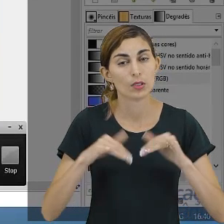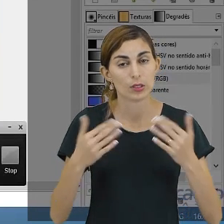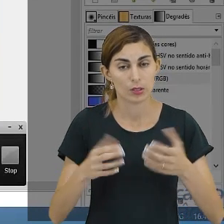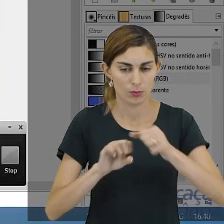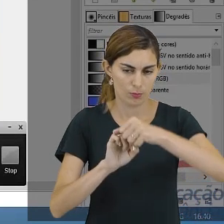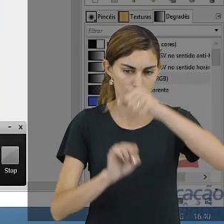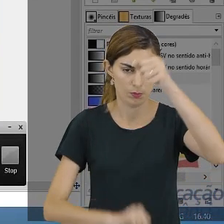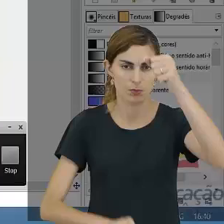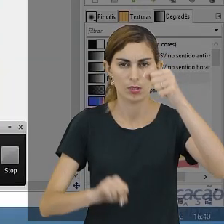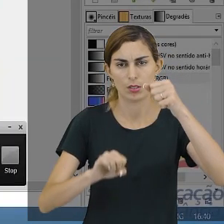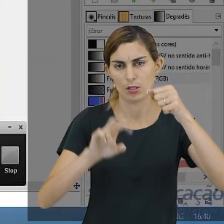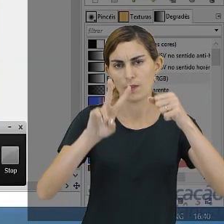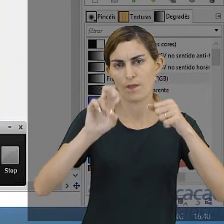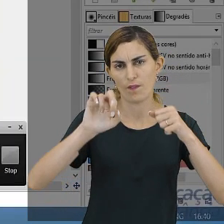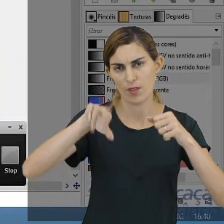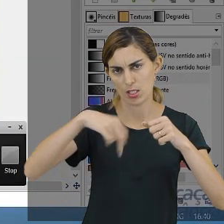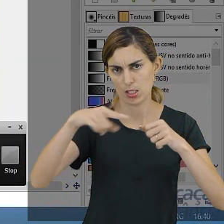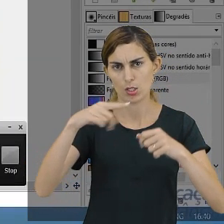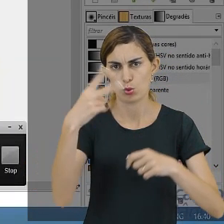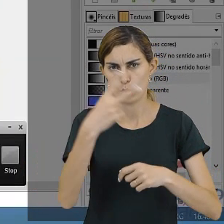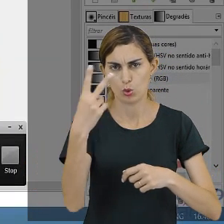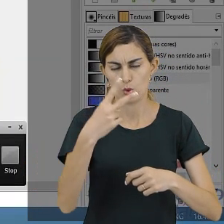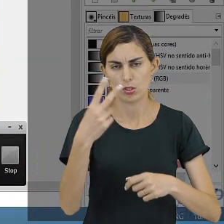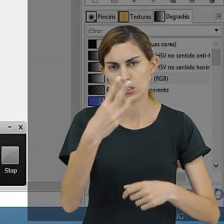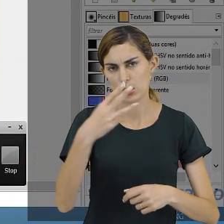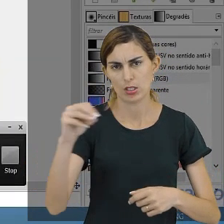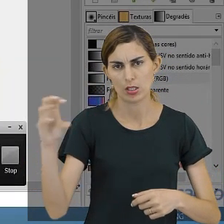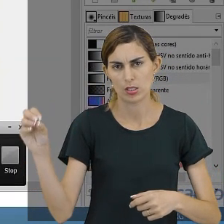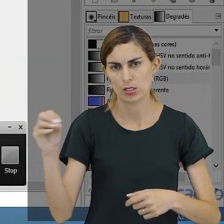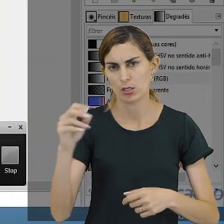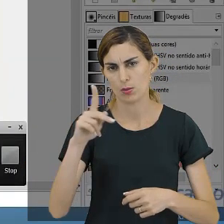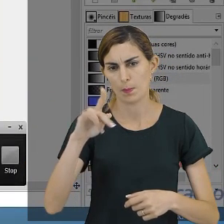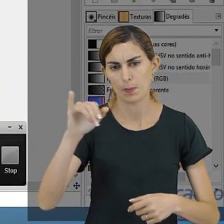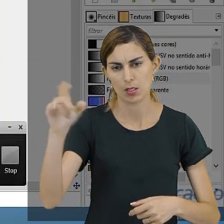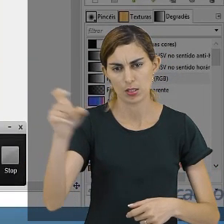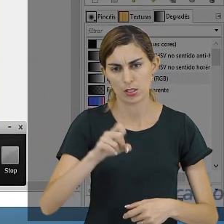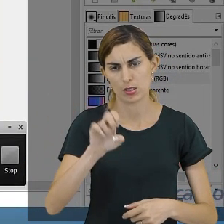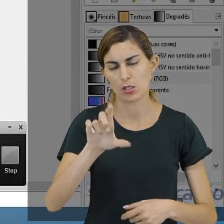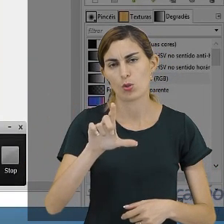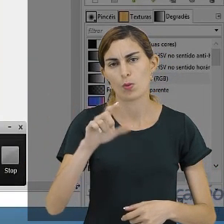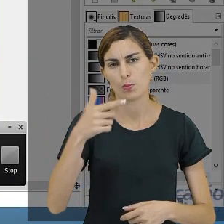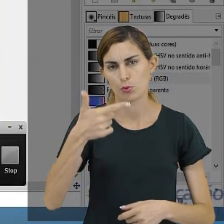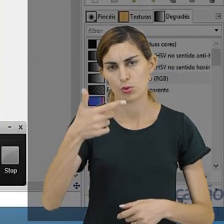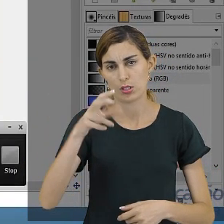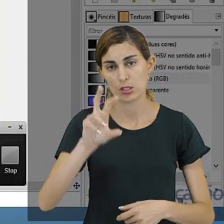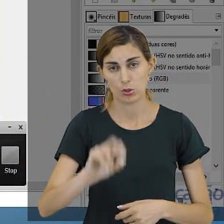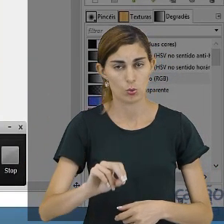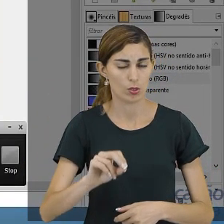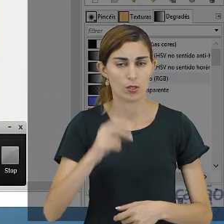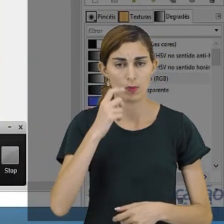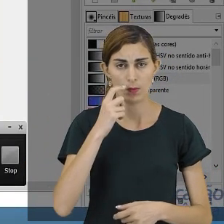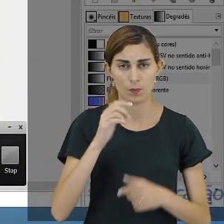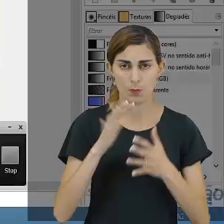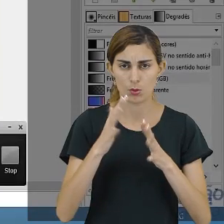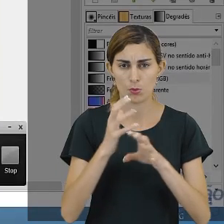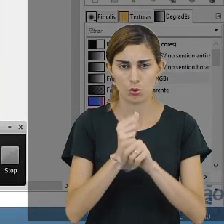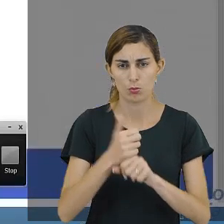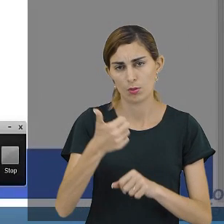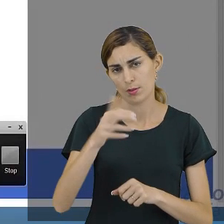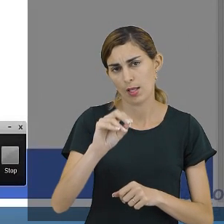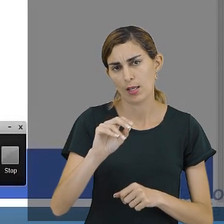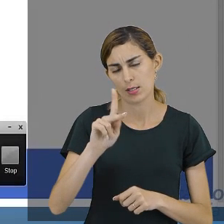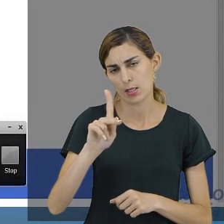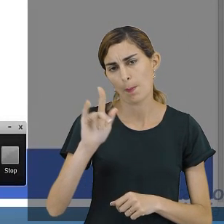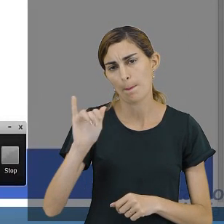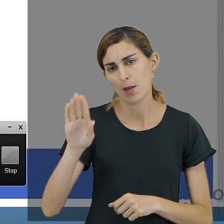Então o nosso banner, a versão 2 dele, 300 pixels por 250, ficou com 10 KB, que ainda